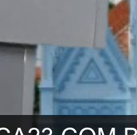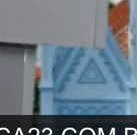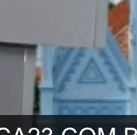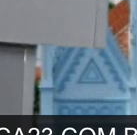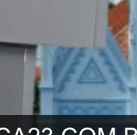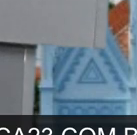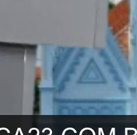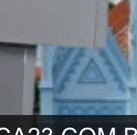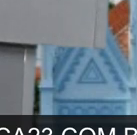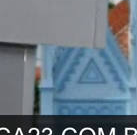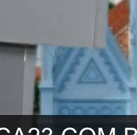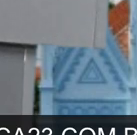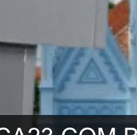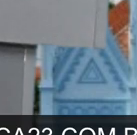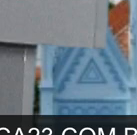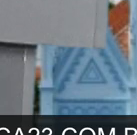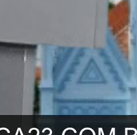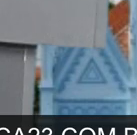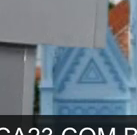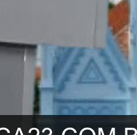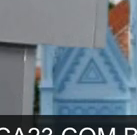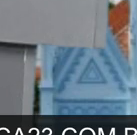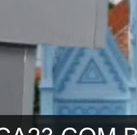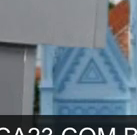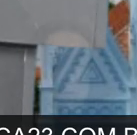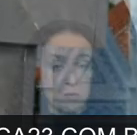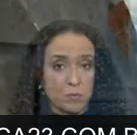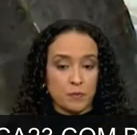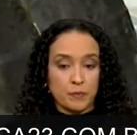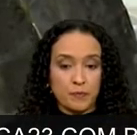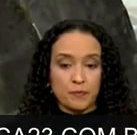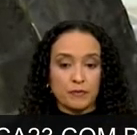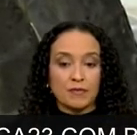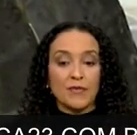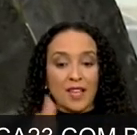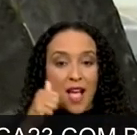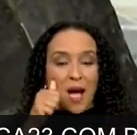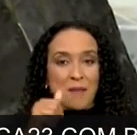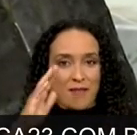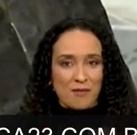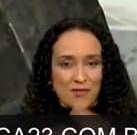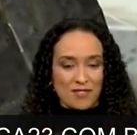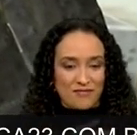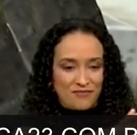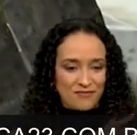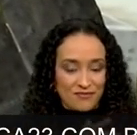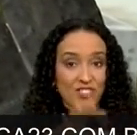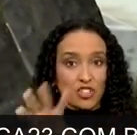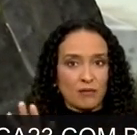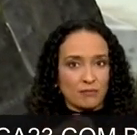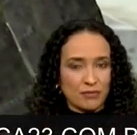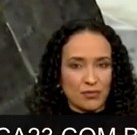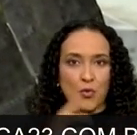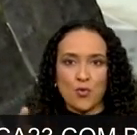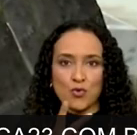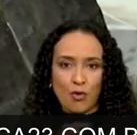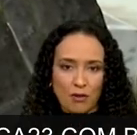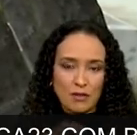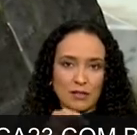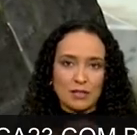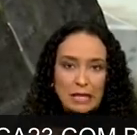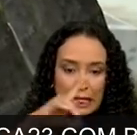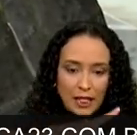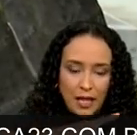de chikungunya também estão aumentando. A arquiteta Tainá já pegou dengue e chikungunya,